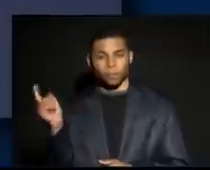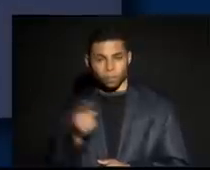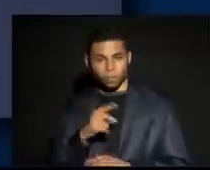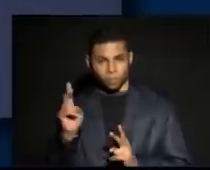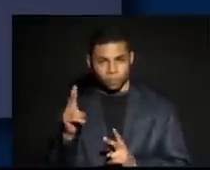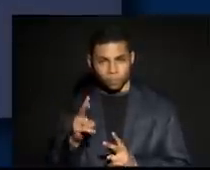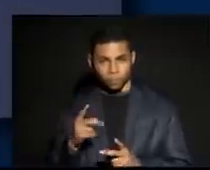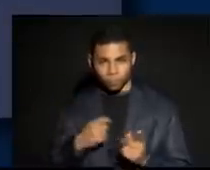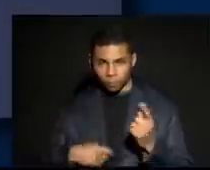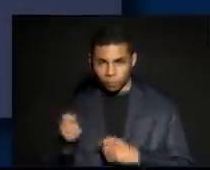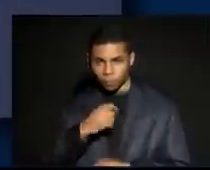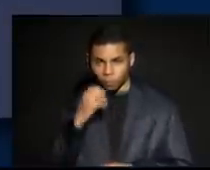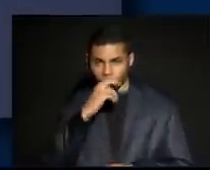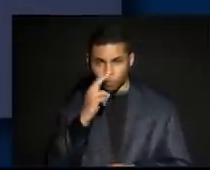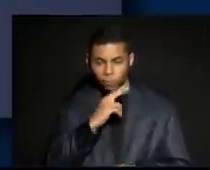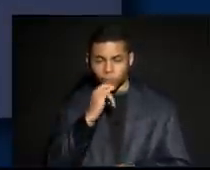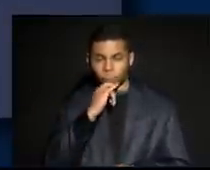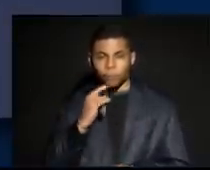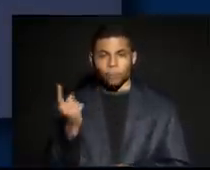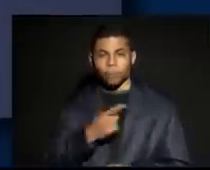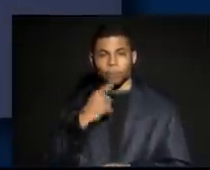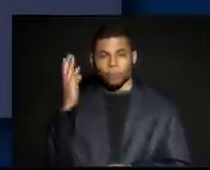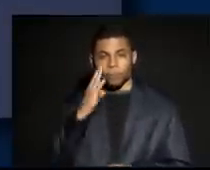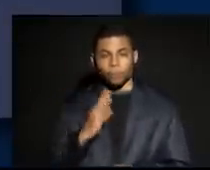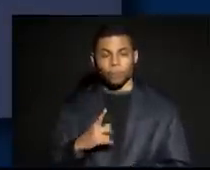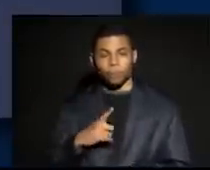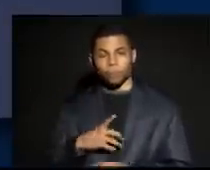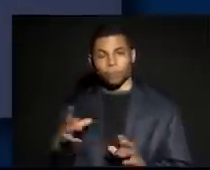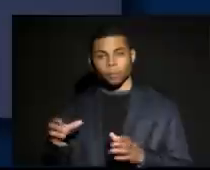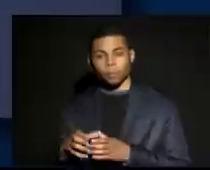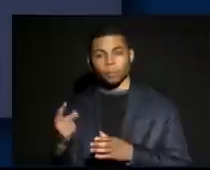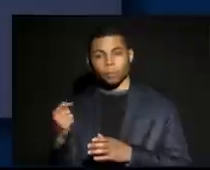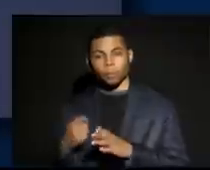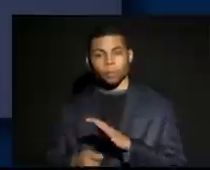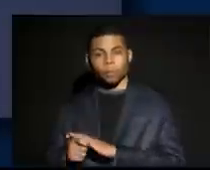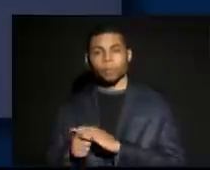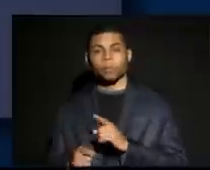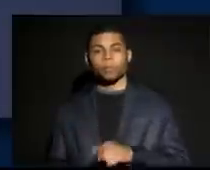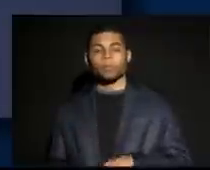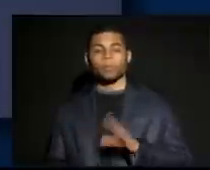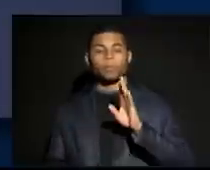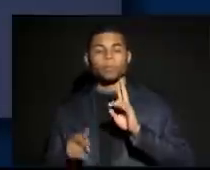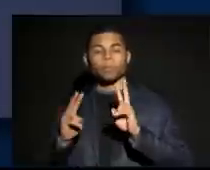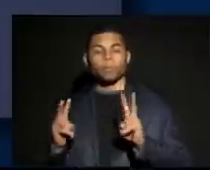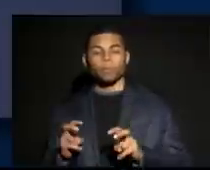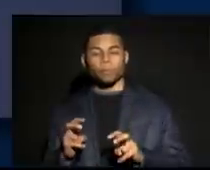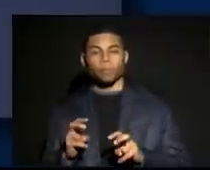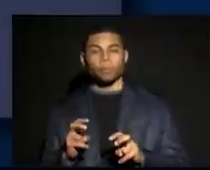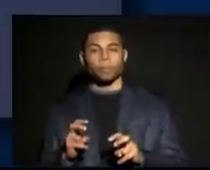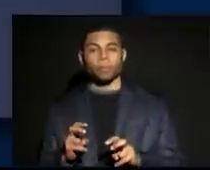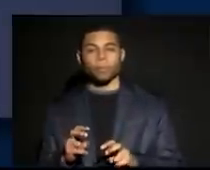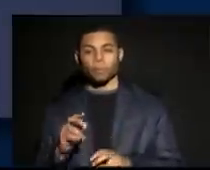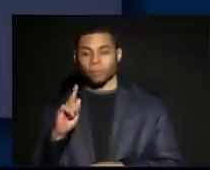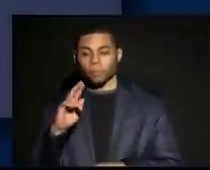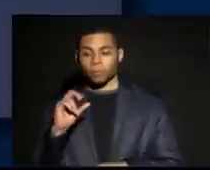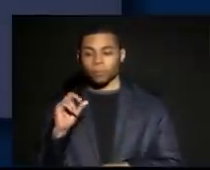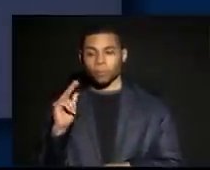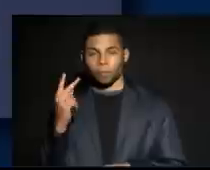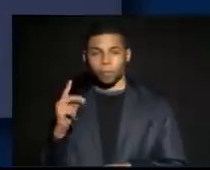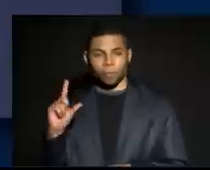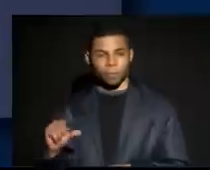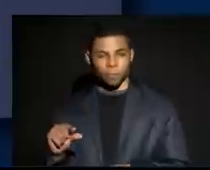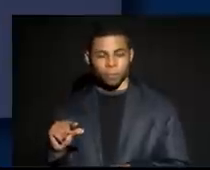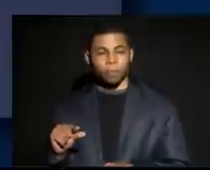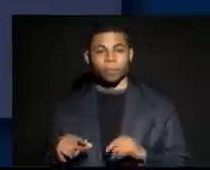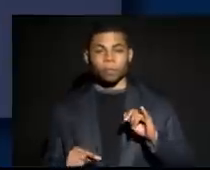somos mais mercado emergente o Brasil enquanto categoria de investimento é muito menos sobre crescimento é muito menos grosso